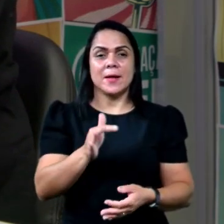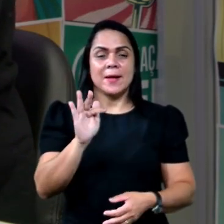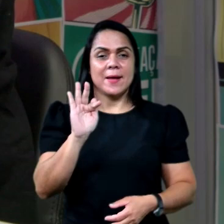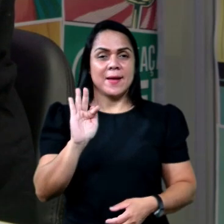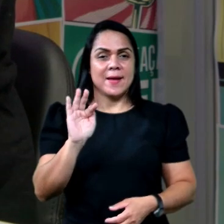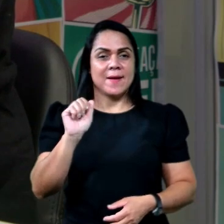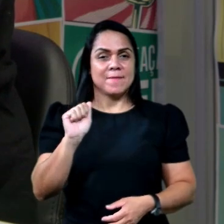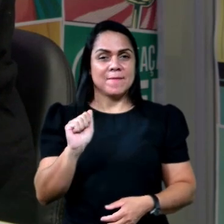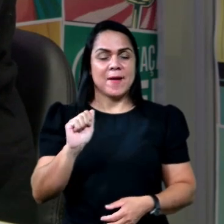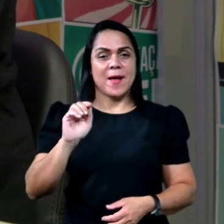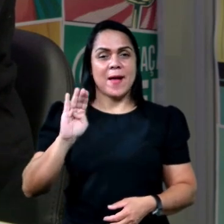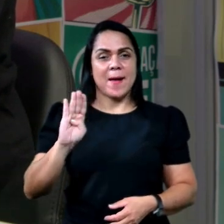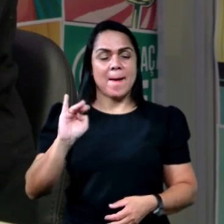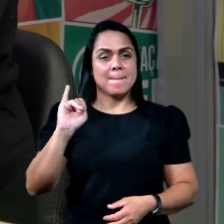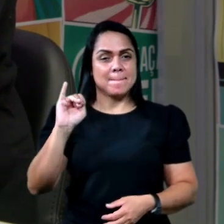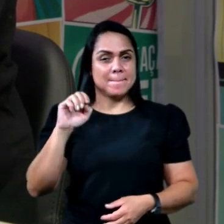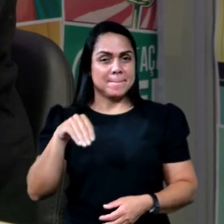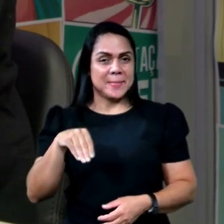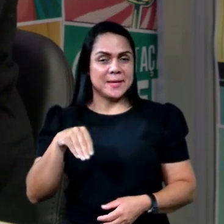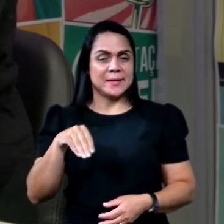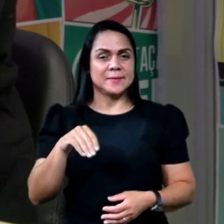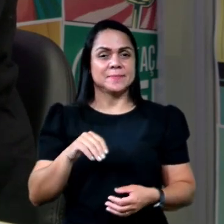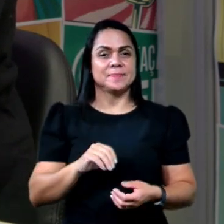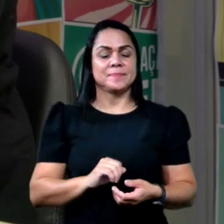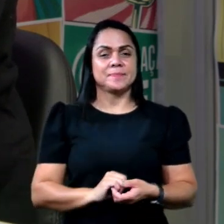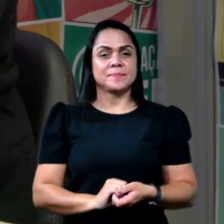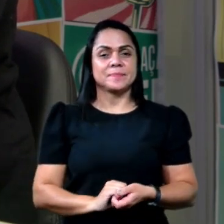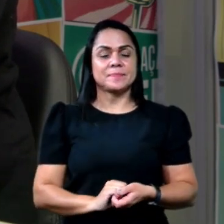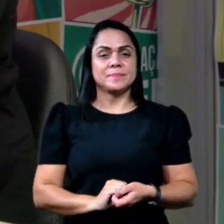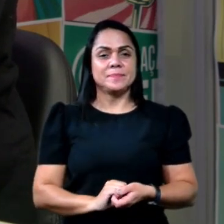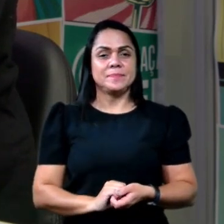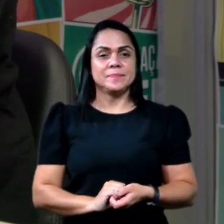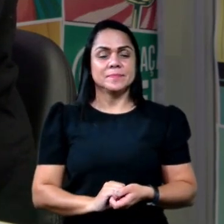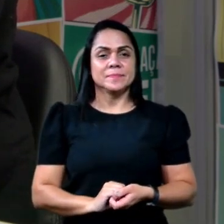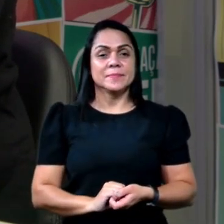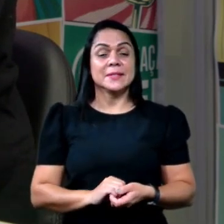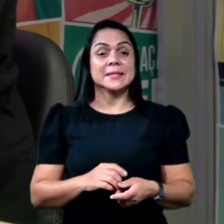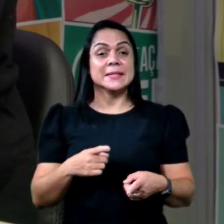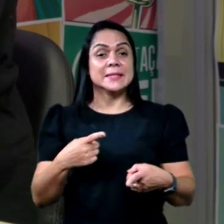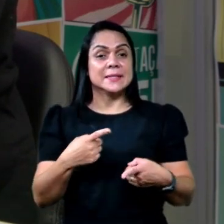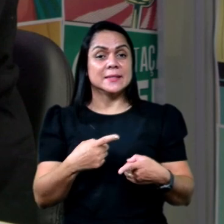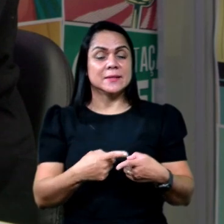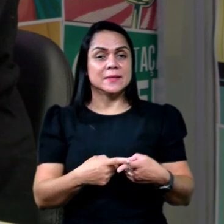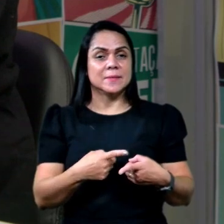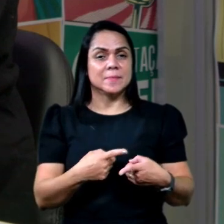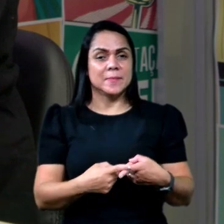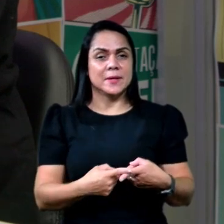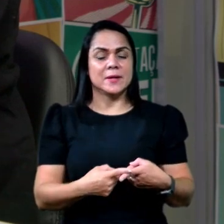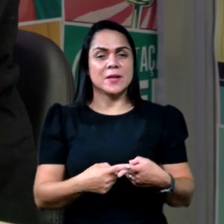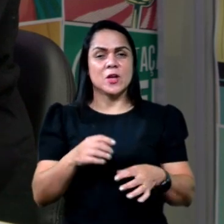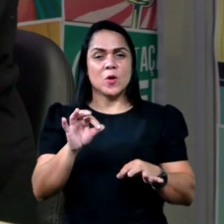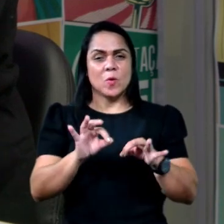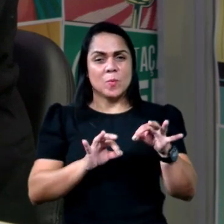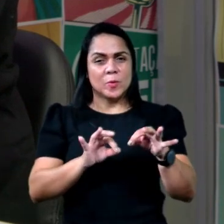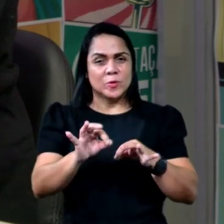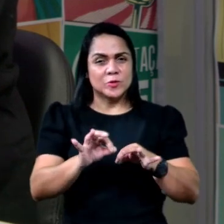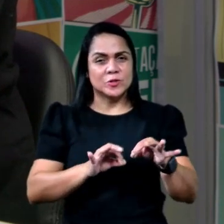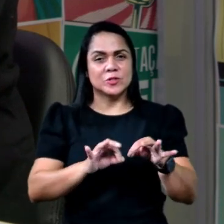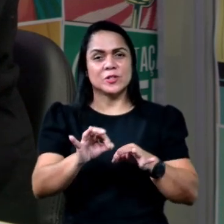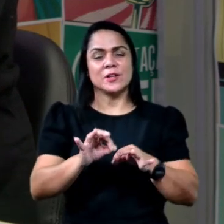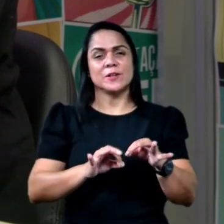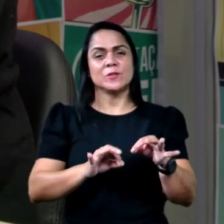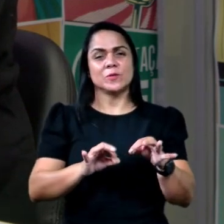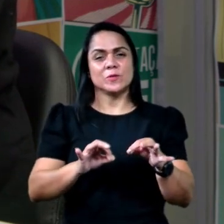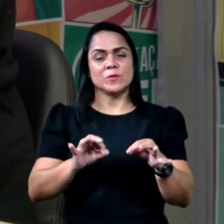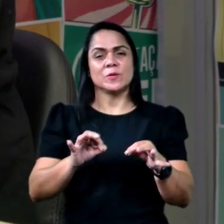Fábrica de Ideias Inovadoras. E, posteriormente, ele foi dos projetos mais bem avaliados dessa